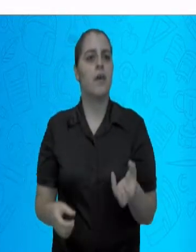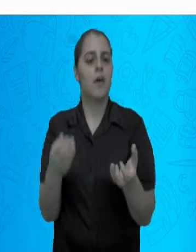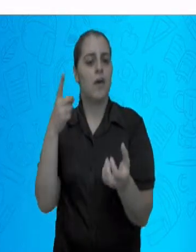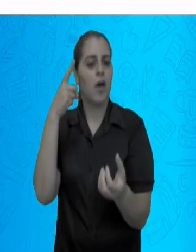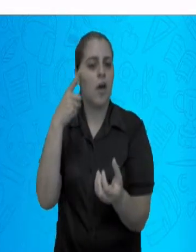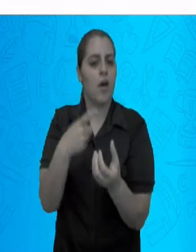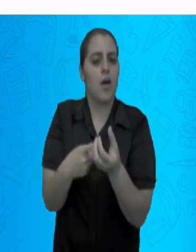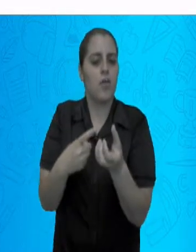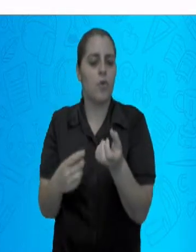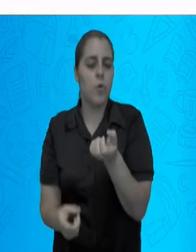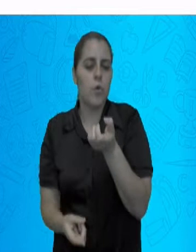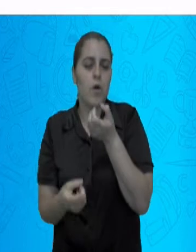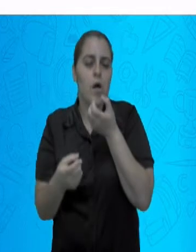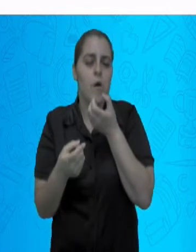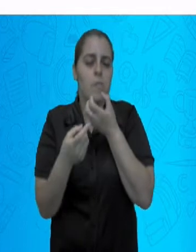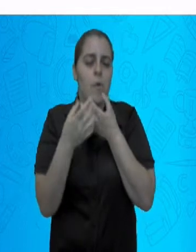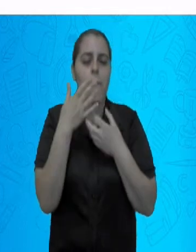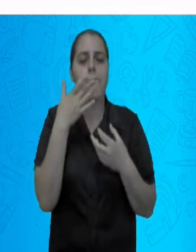Cachorro